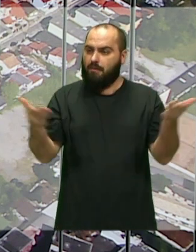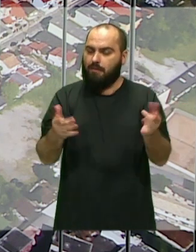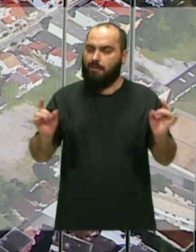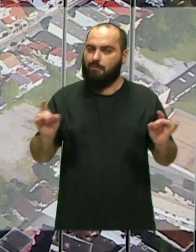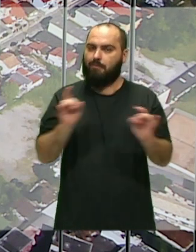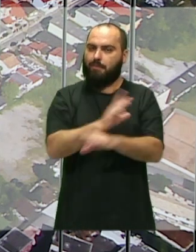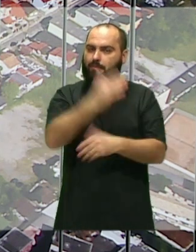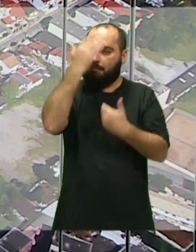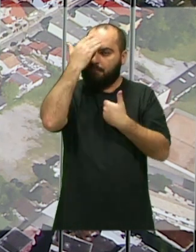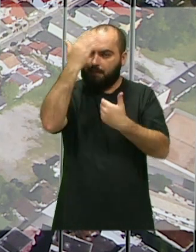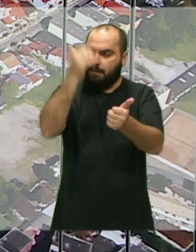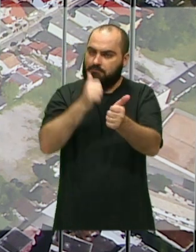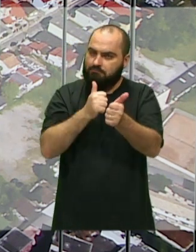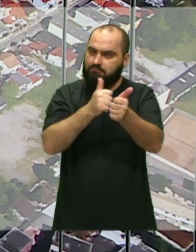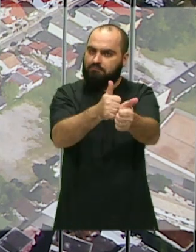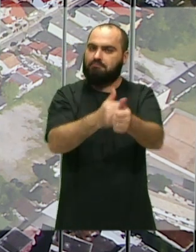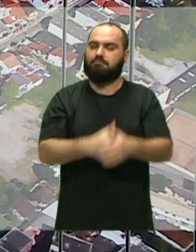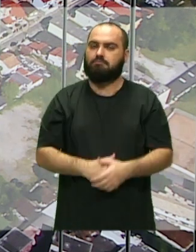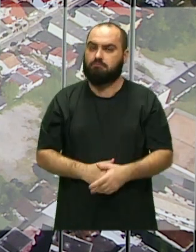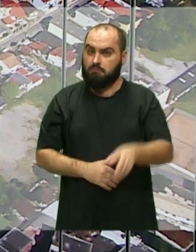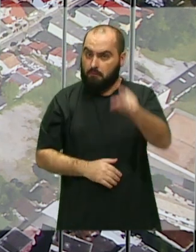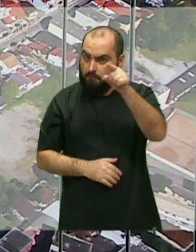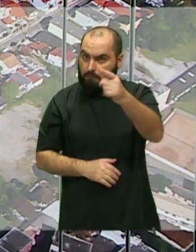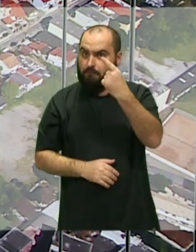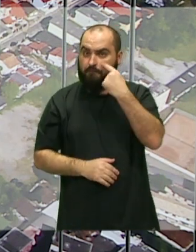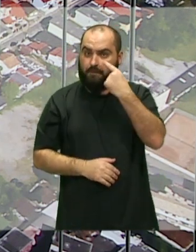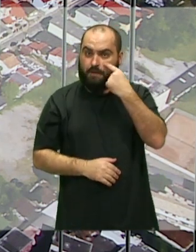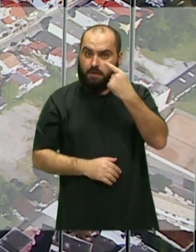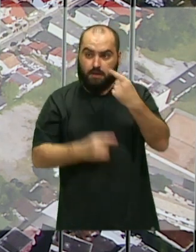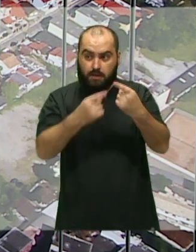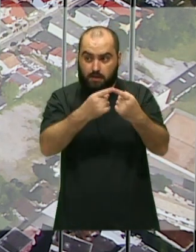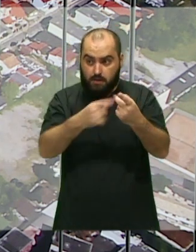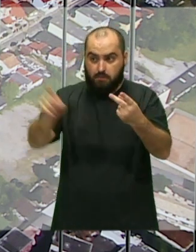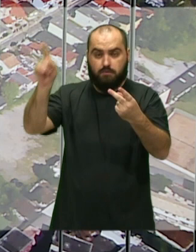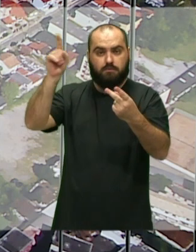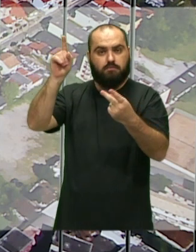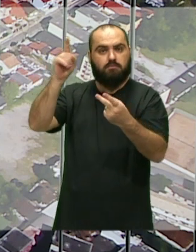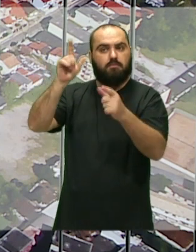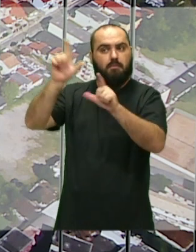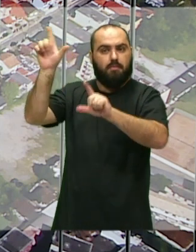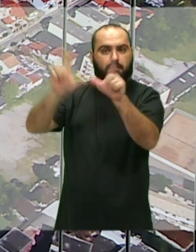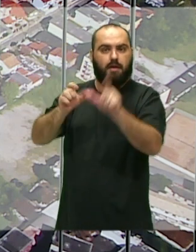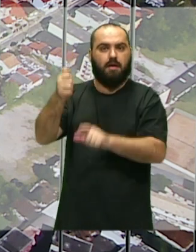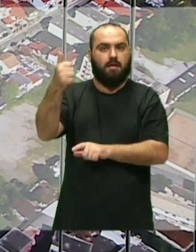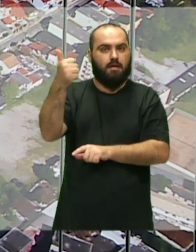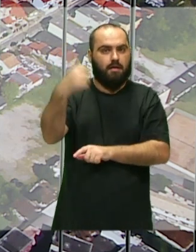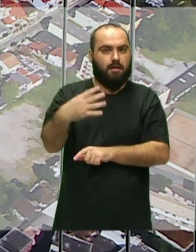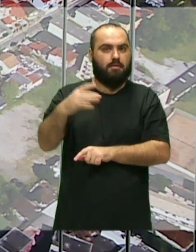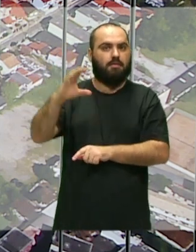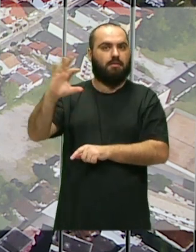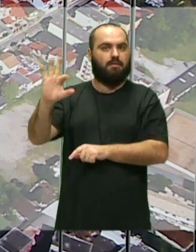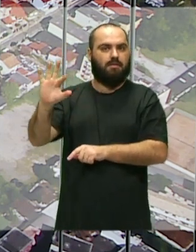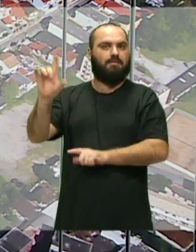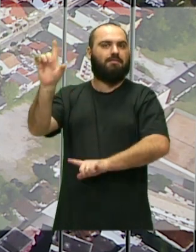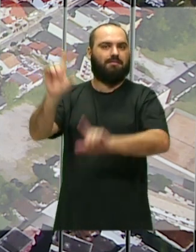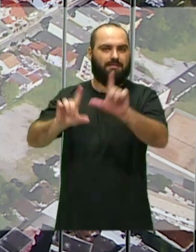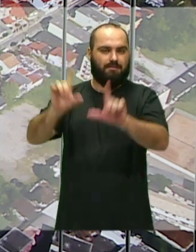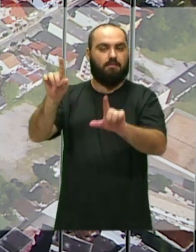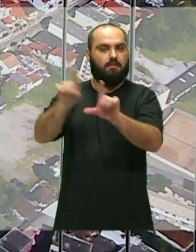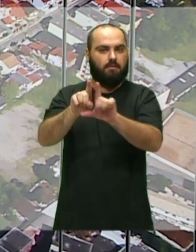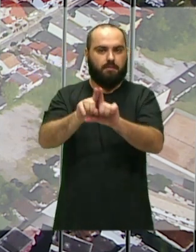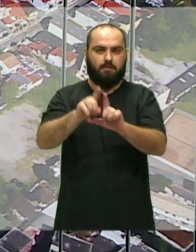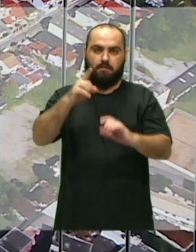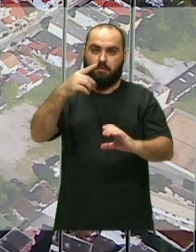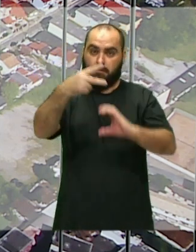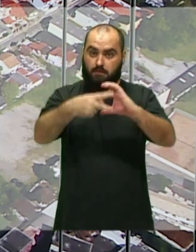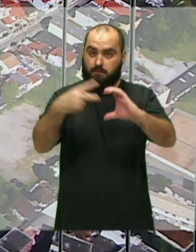pela companhia Lembrando que você assiste a este e outros programas no canal 14 da Claro TV e no canal